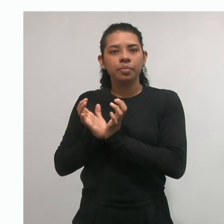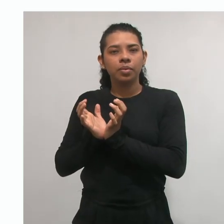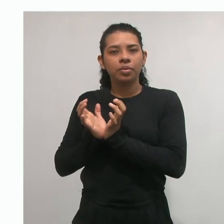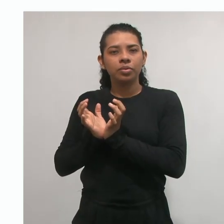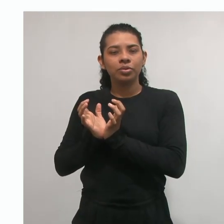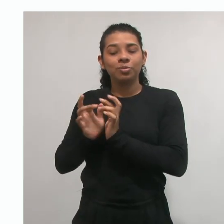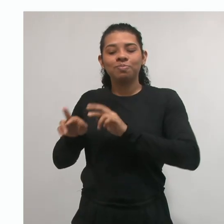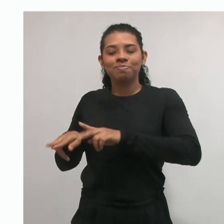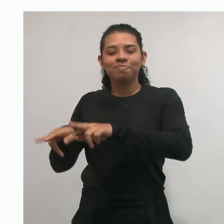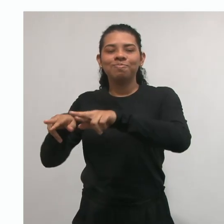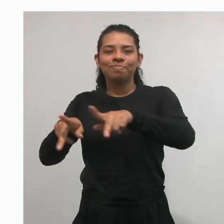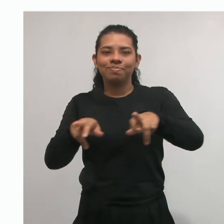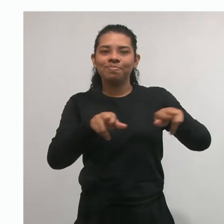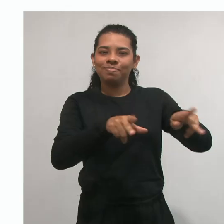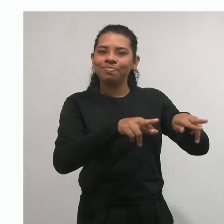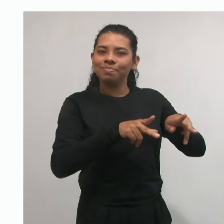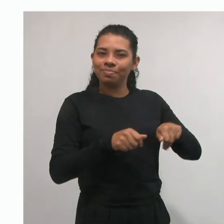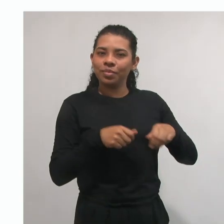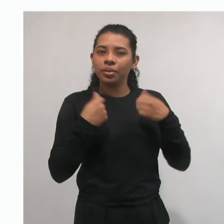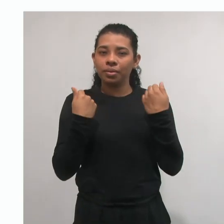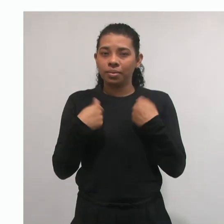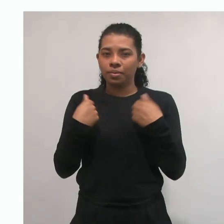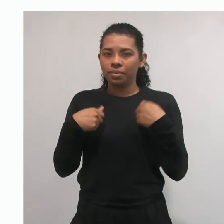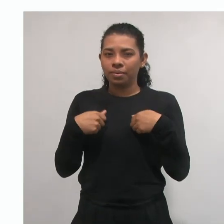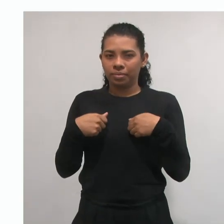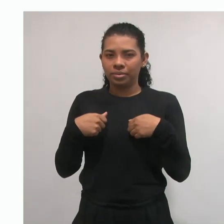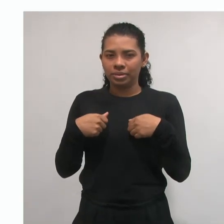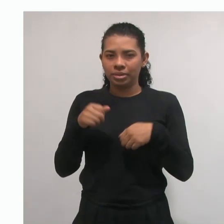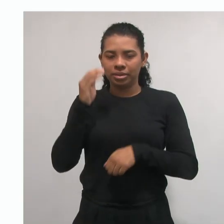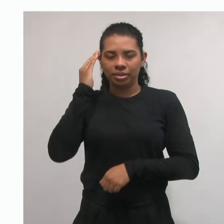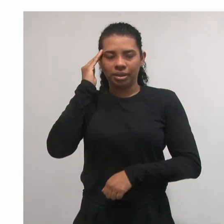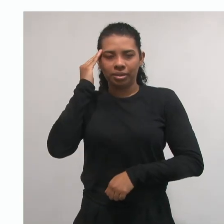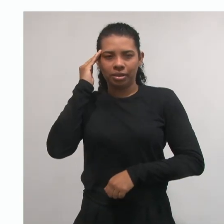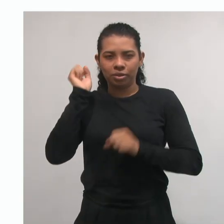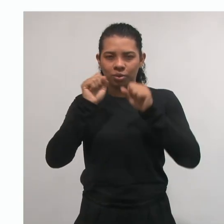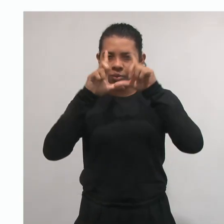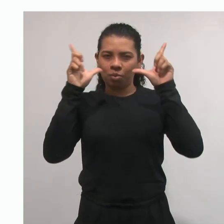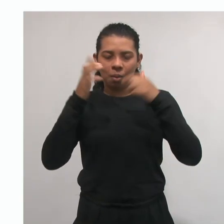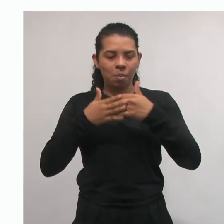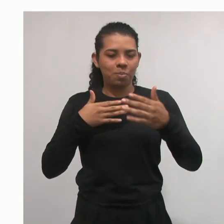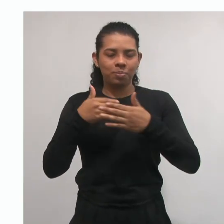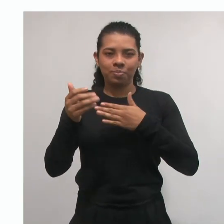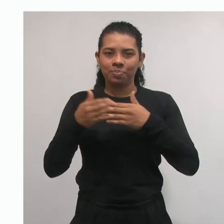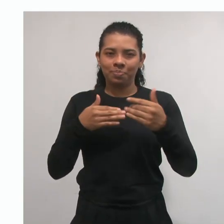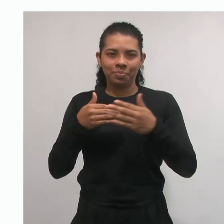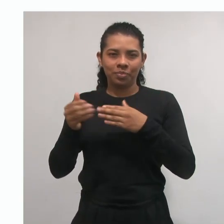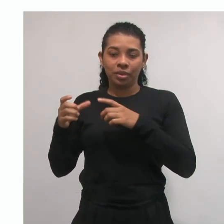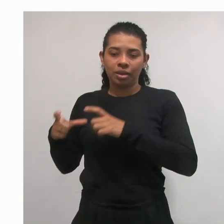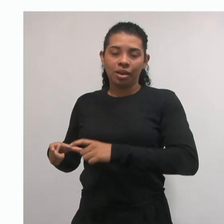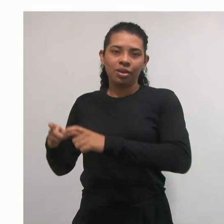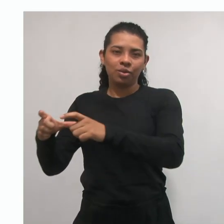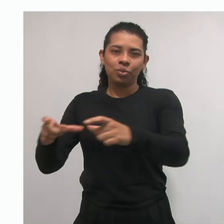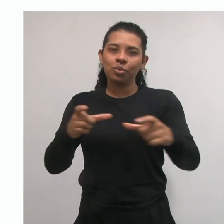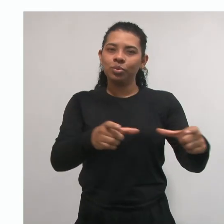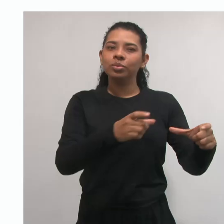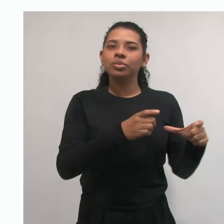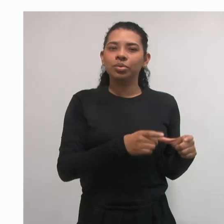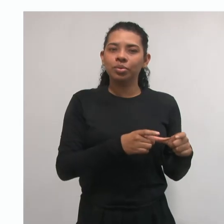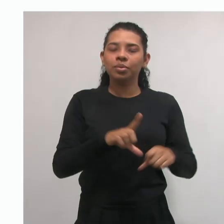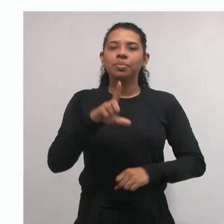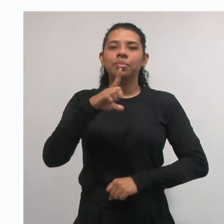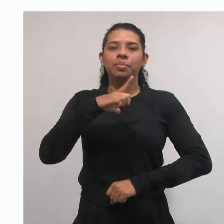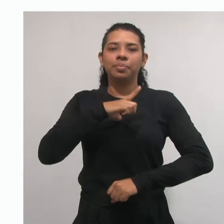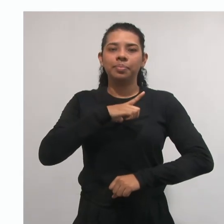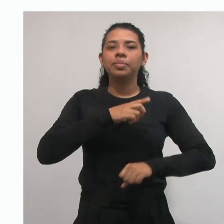ali muito marcadamente a questão das diferenças. Em qualquer grupo, nós vamos identificar